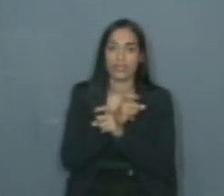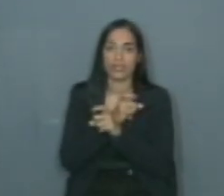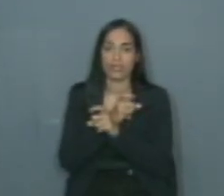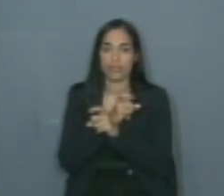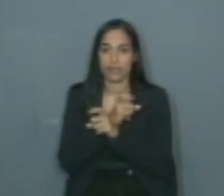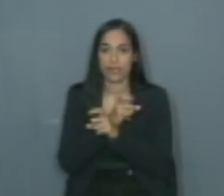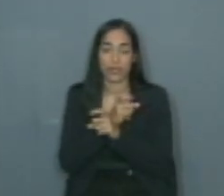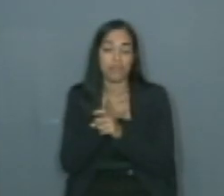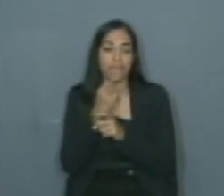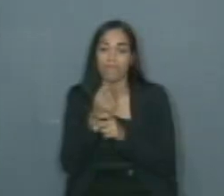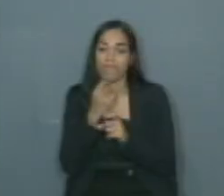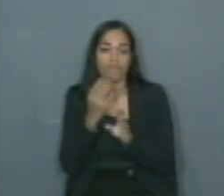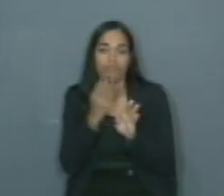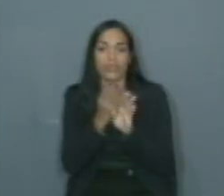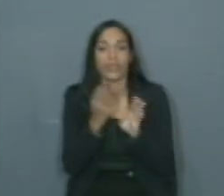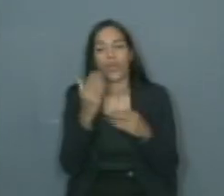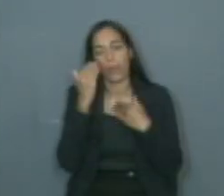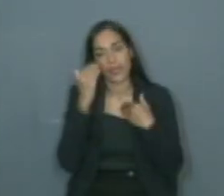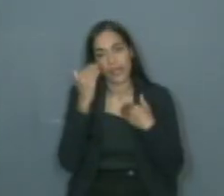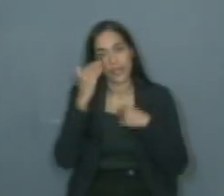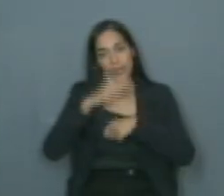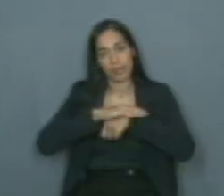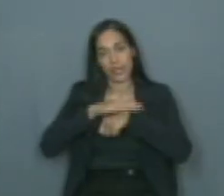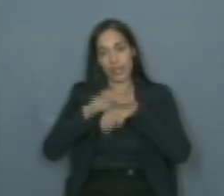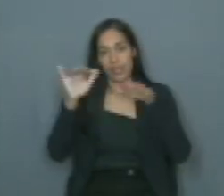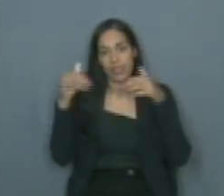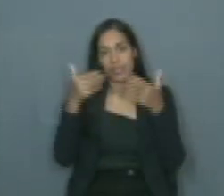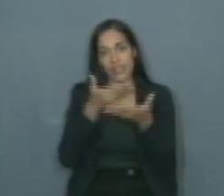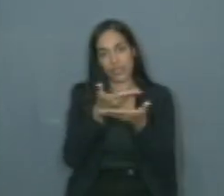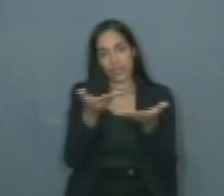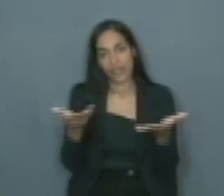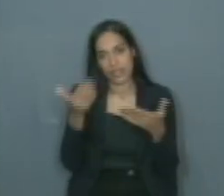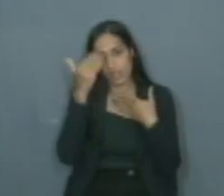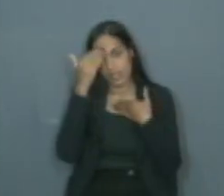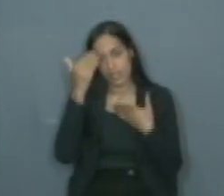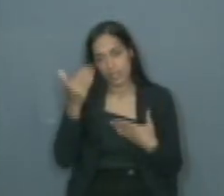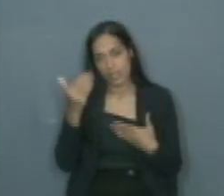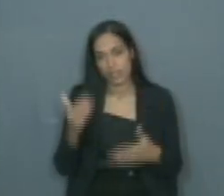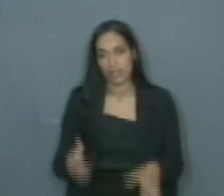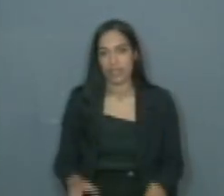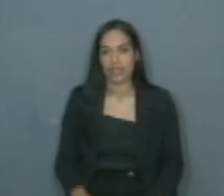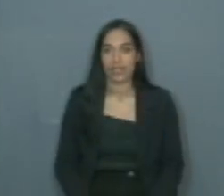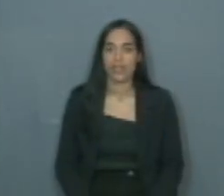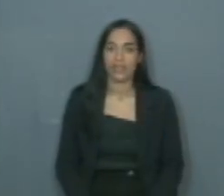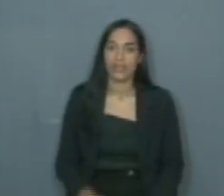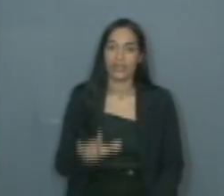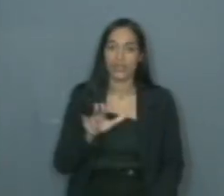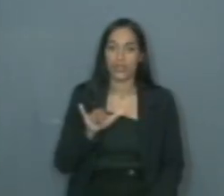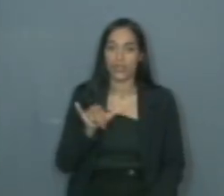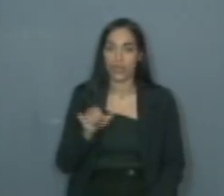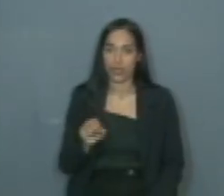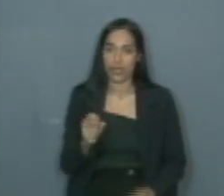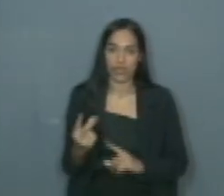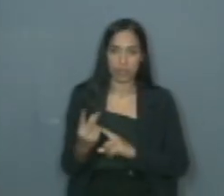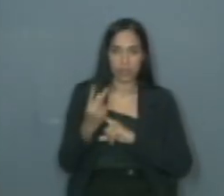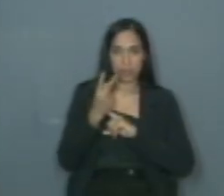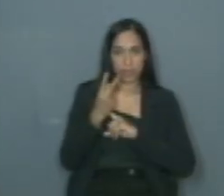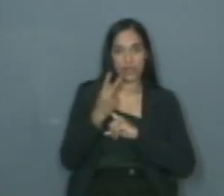subdiagnósticos. Muitíssimo obrigado pela atenção dos senhores e agradecida. Doutor Luiz Eustáquio, que me cedeu a sua fala.